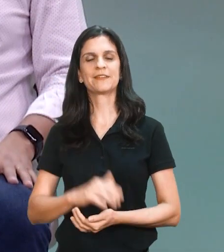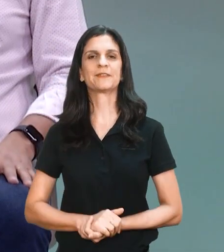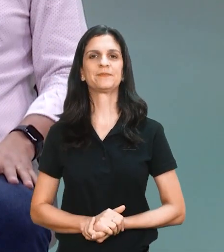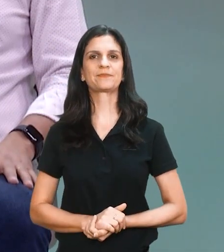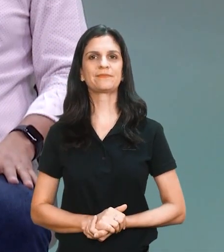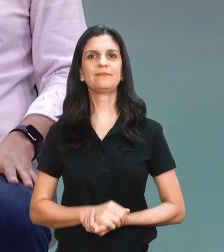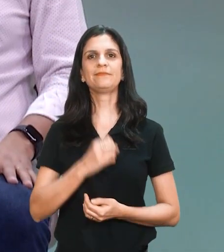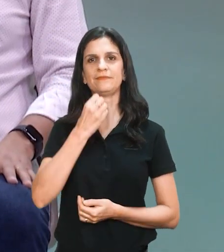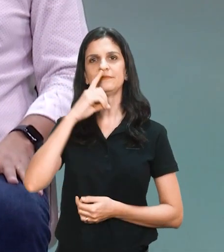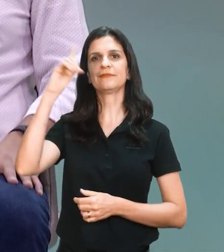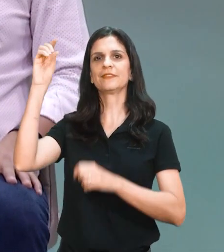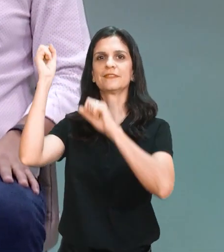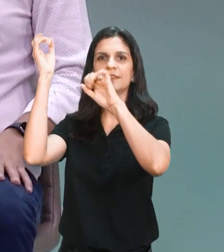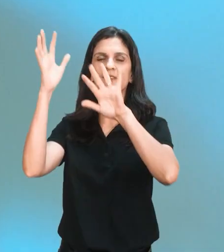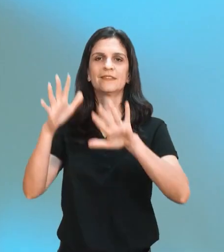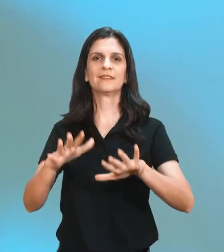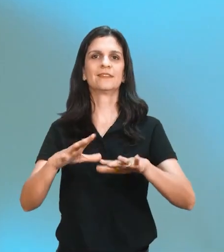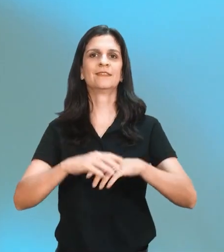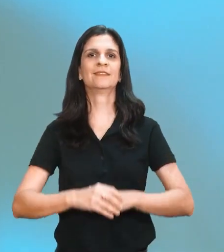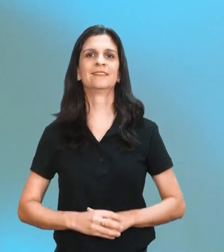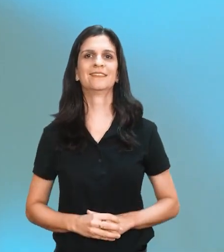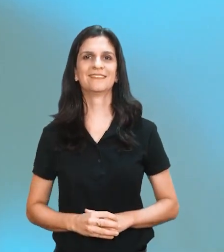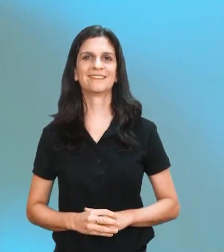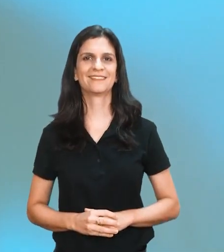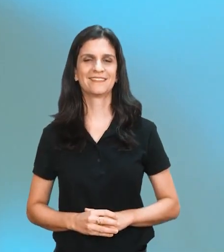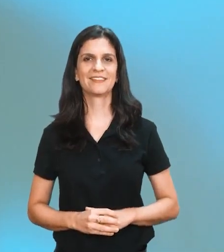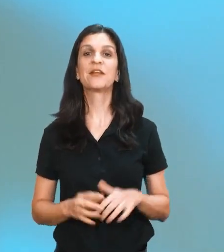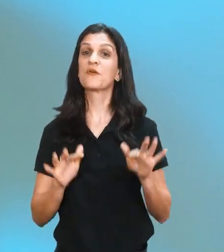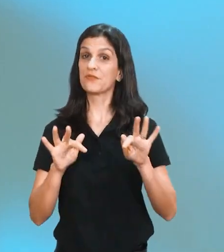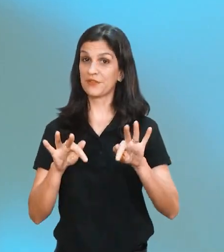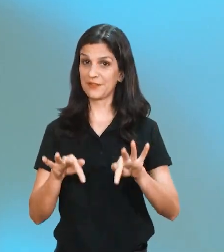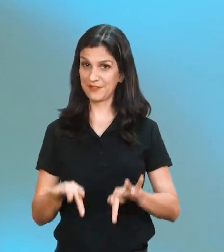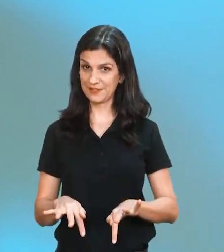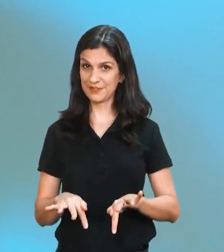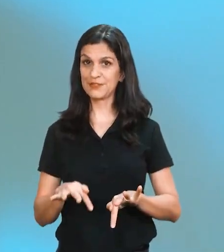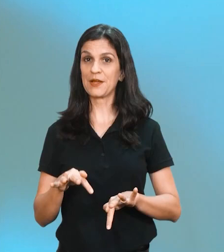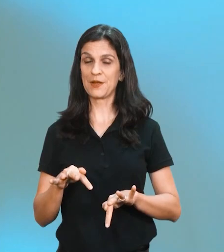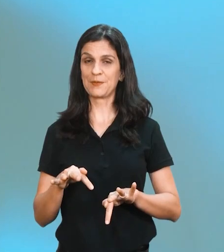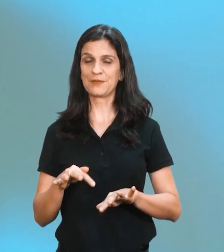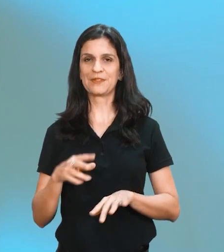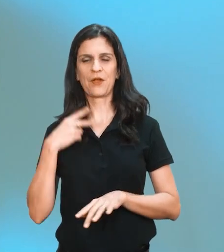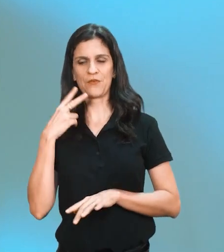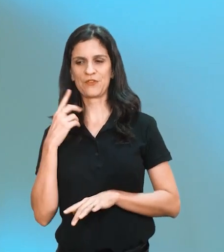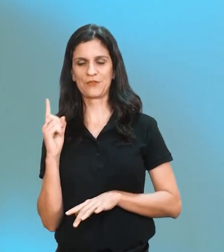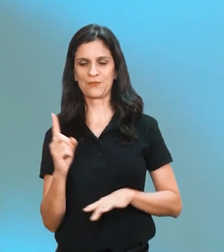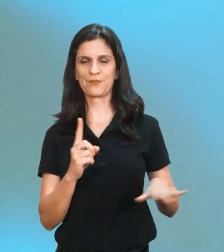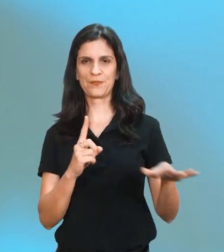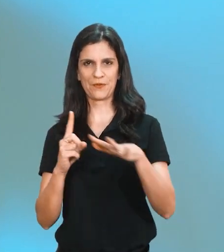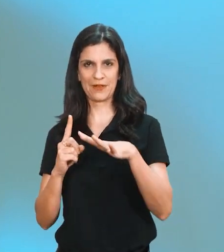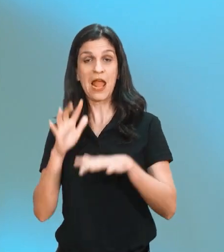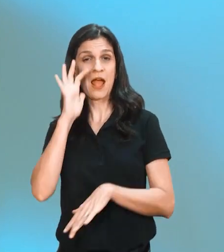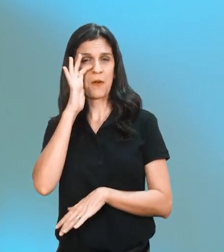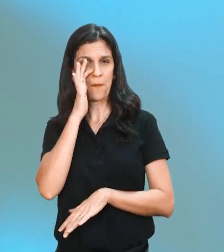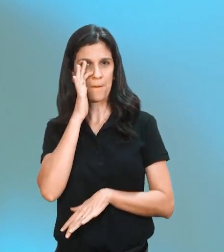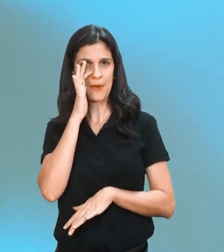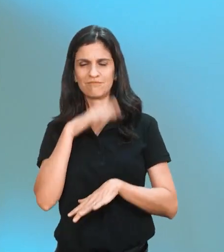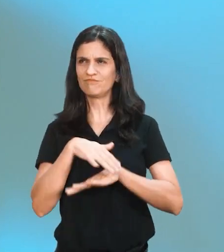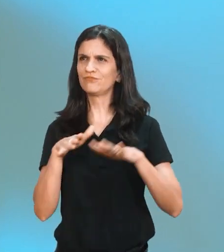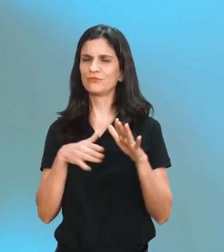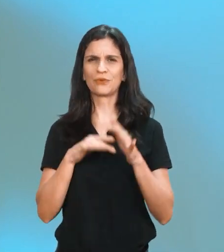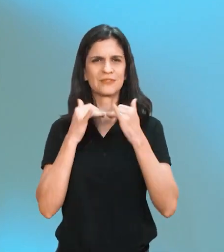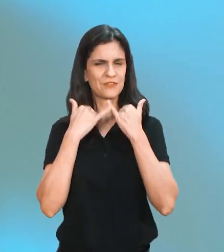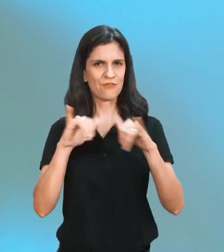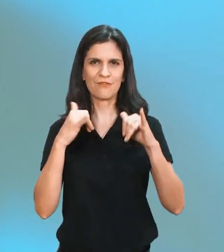no Vereadores em Foco. Deus abençoe a todos. Ficamos por aqui com mais um Vereadores em Foco. Acompanhe todas